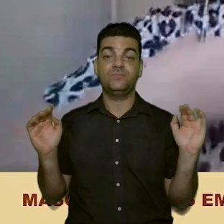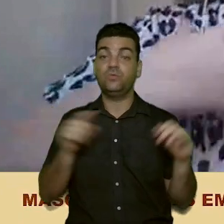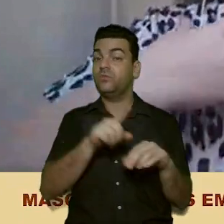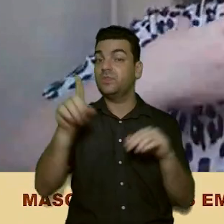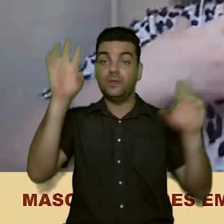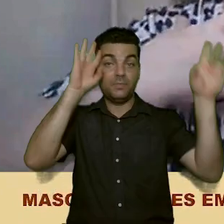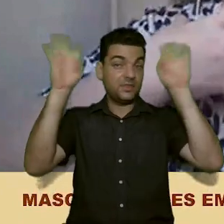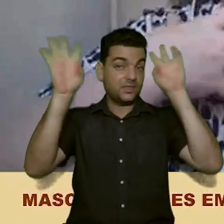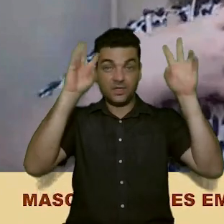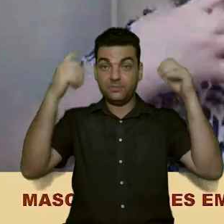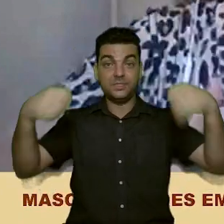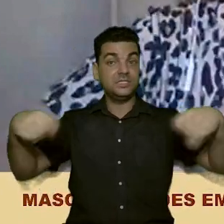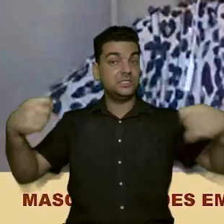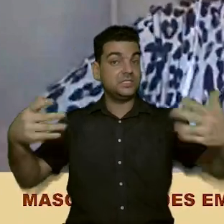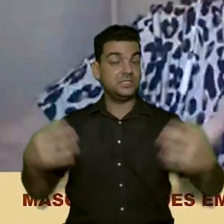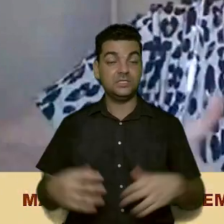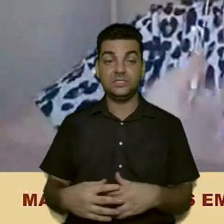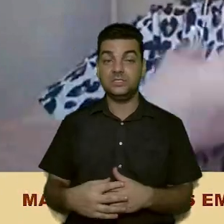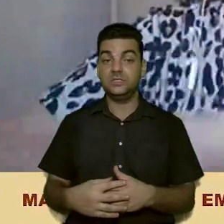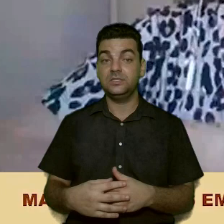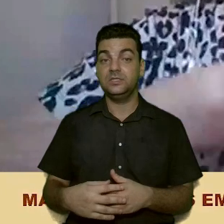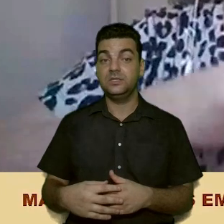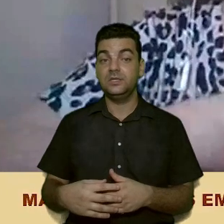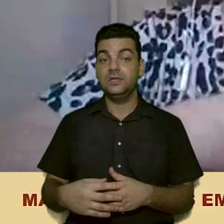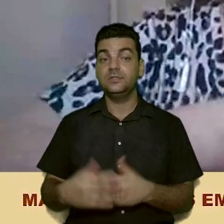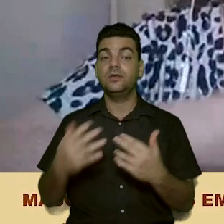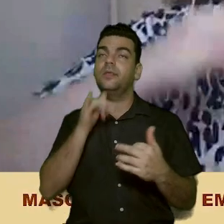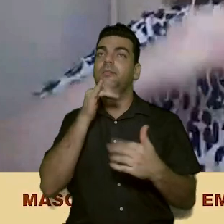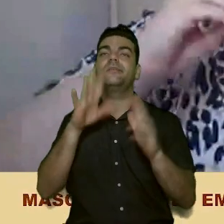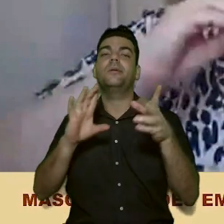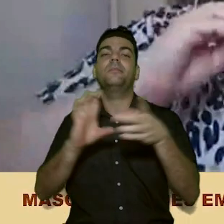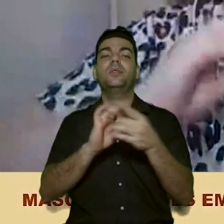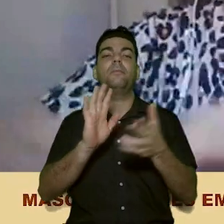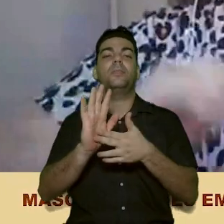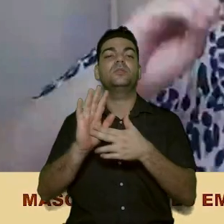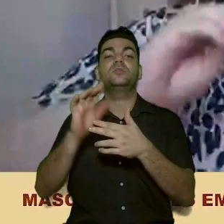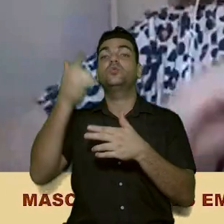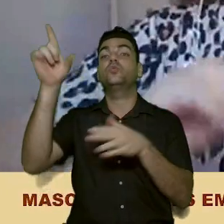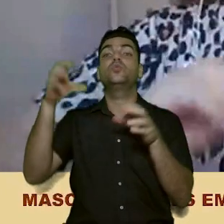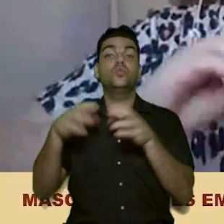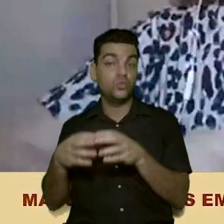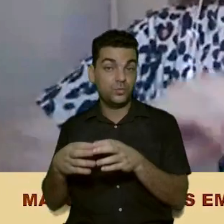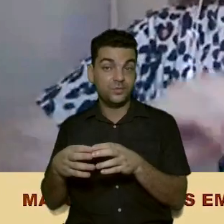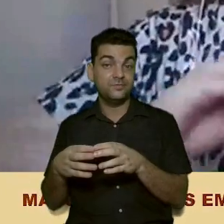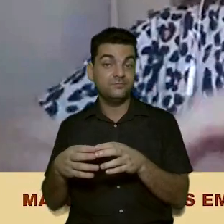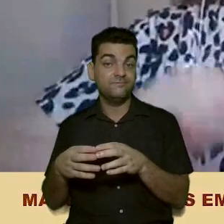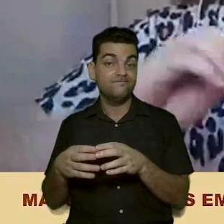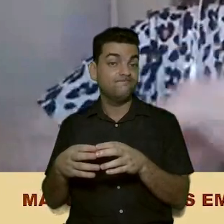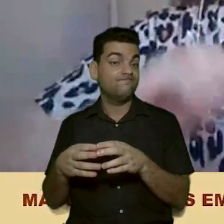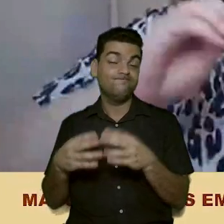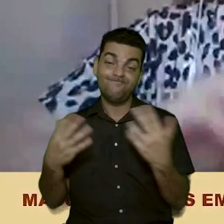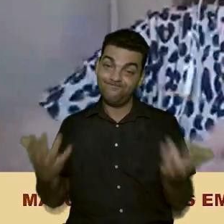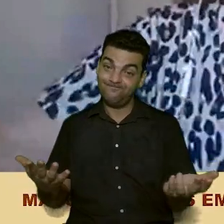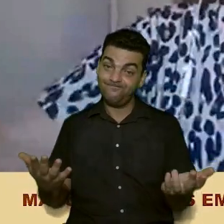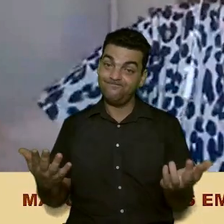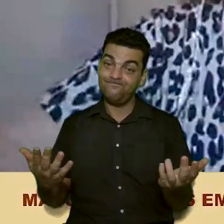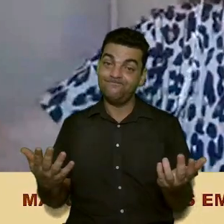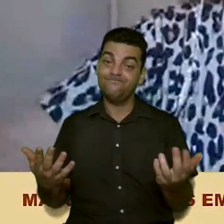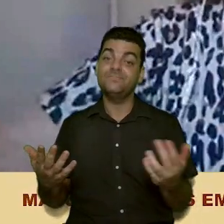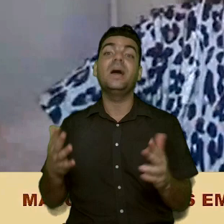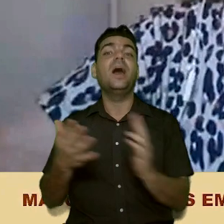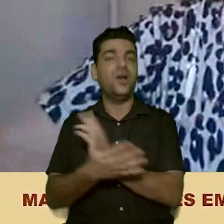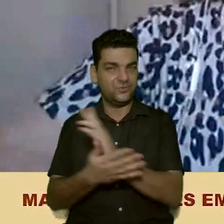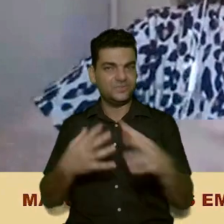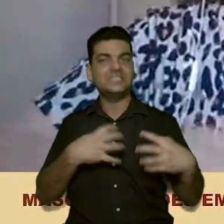exercício de aliança a pautas que não são suas, vão necessariamente passar por